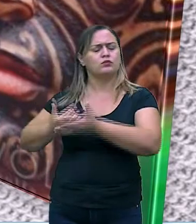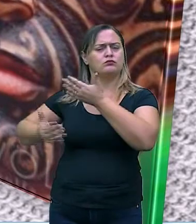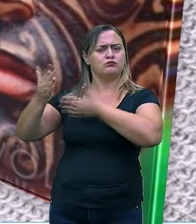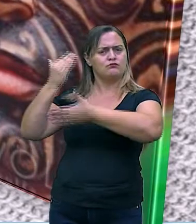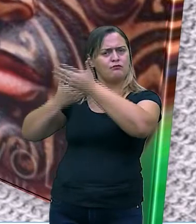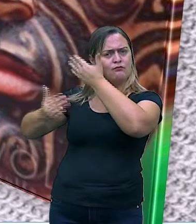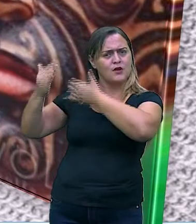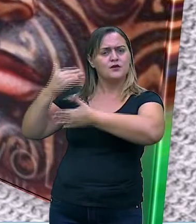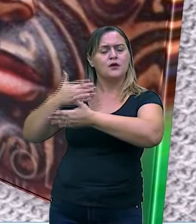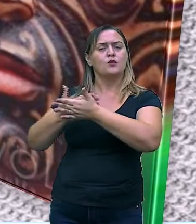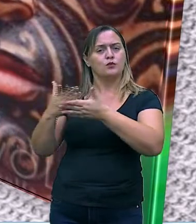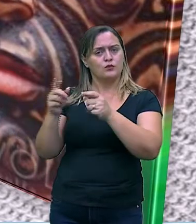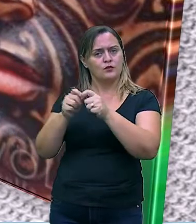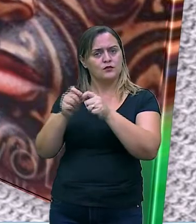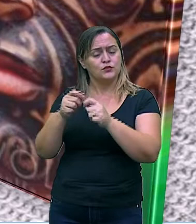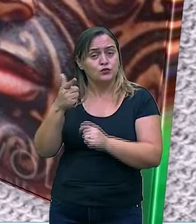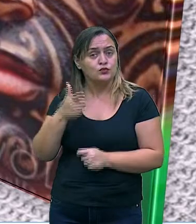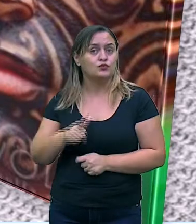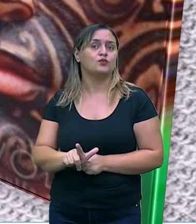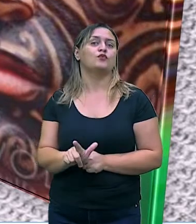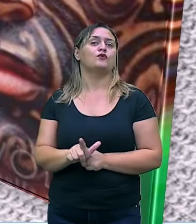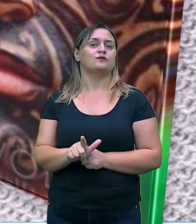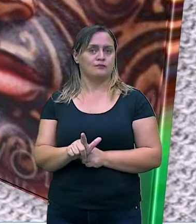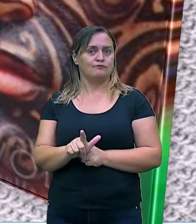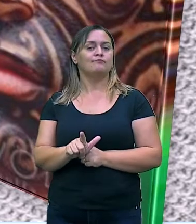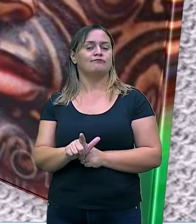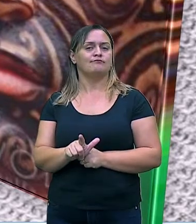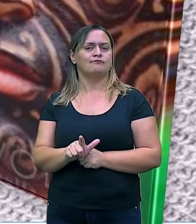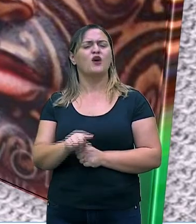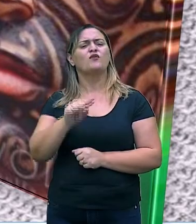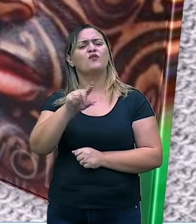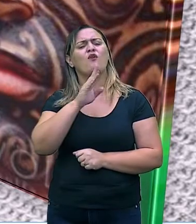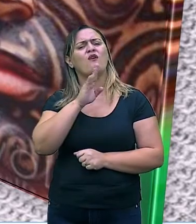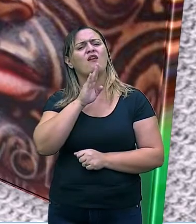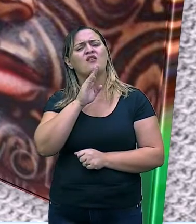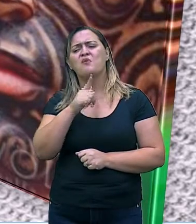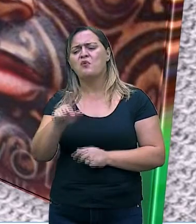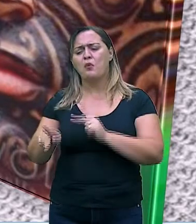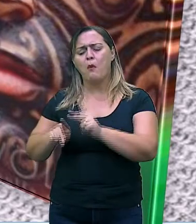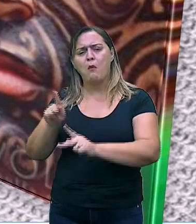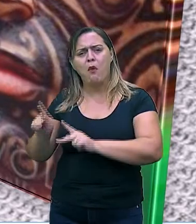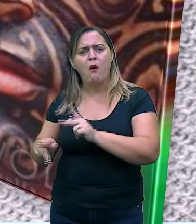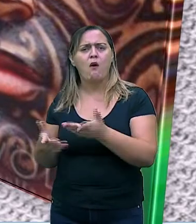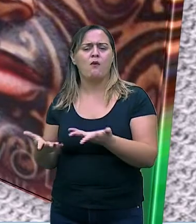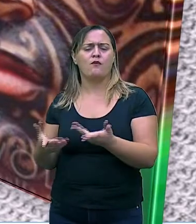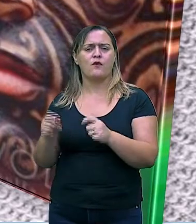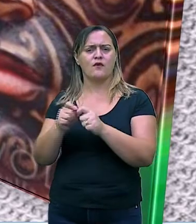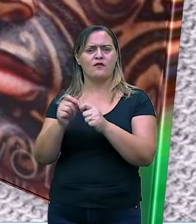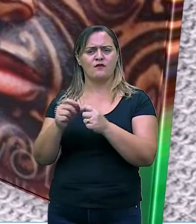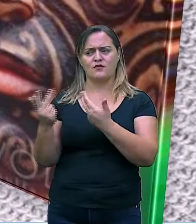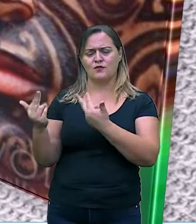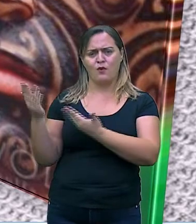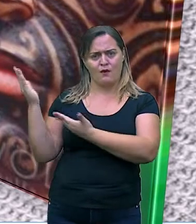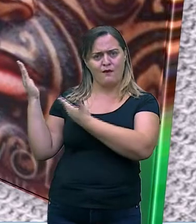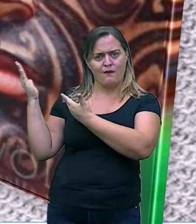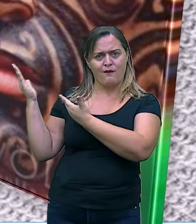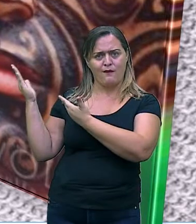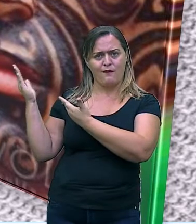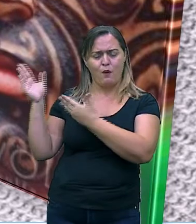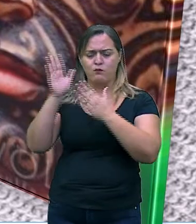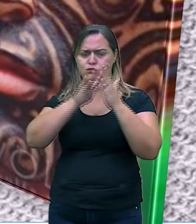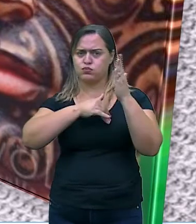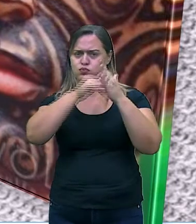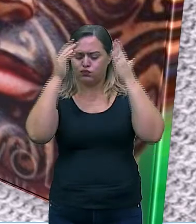antepassados. E você? Você conhece outros povos ou culturas que fazem pinturas corporais?